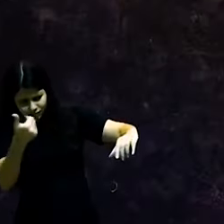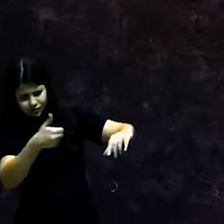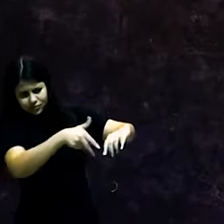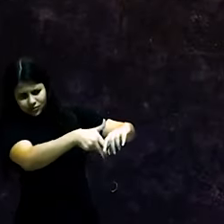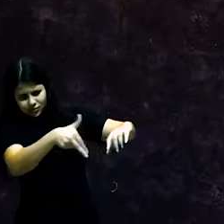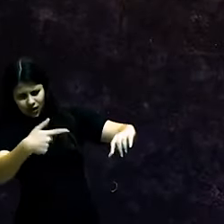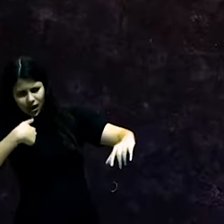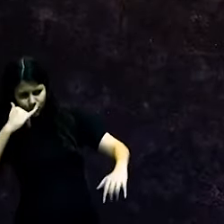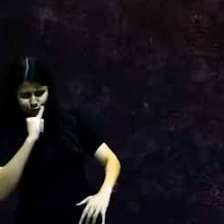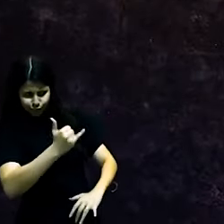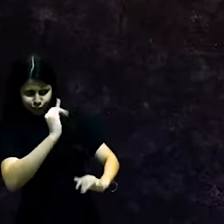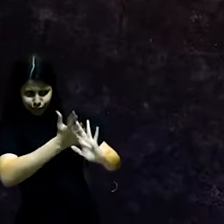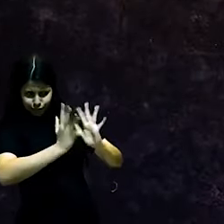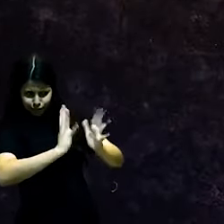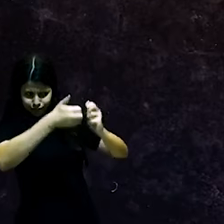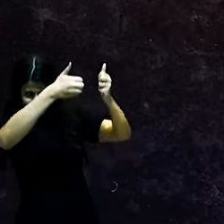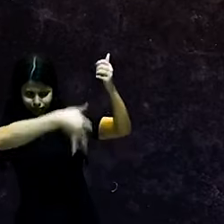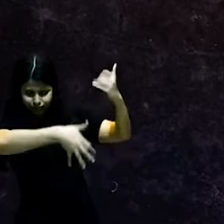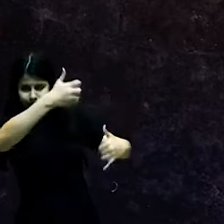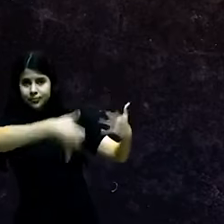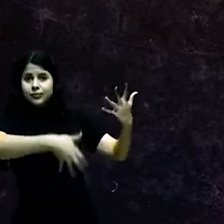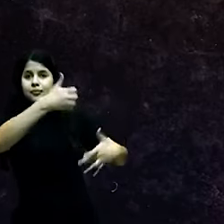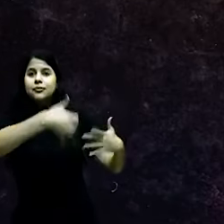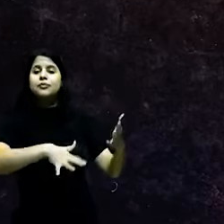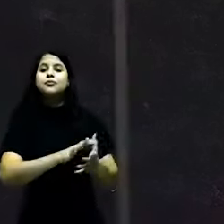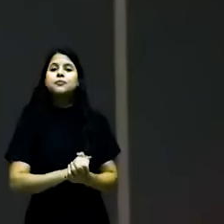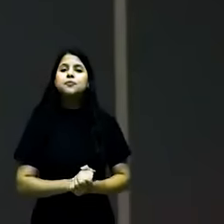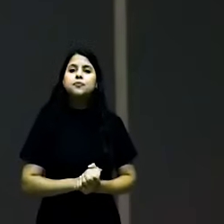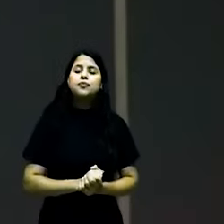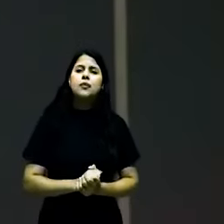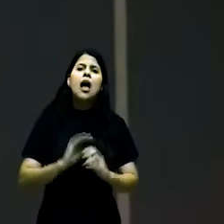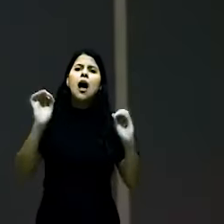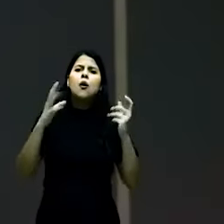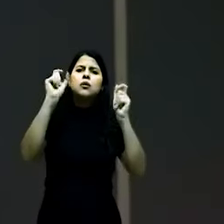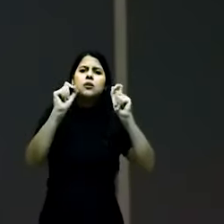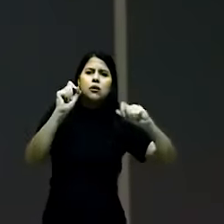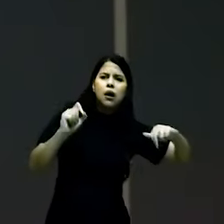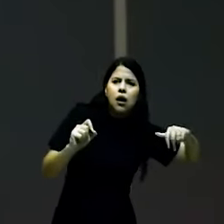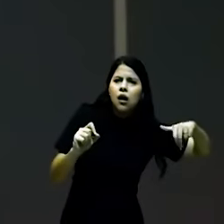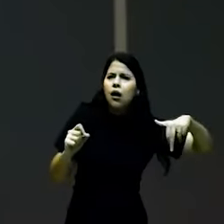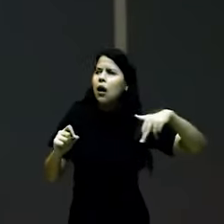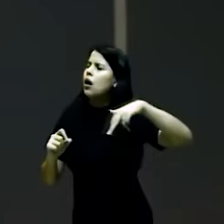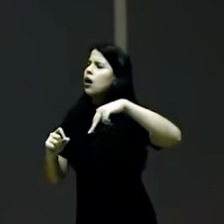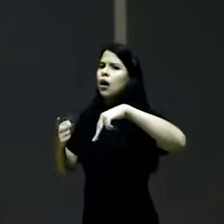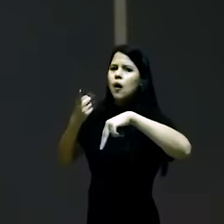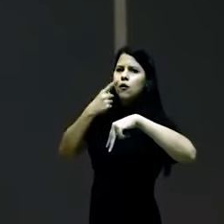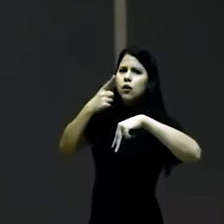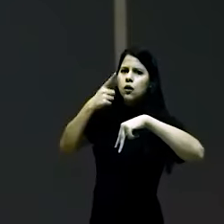que eu vou falar contigo. A Bíblia diz que vem um vento forte, e Elias observando,